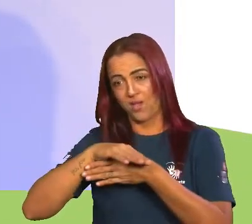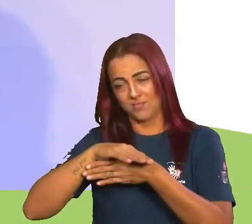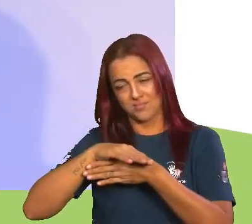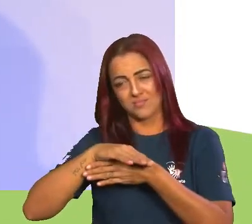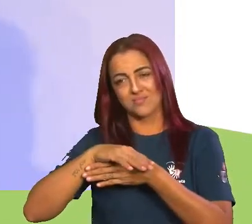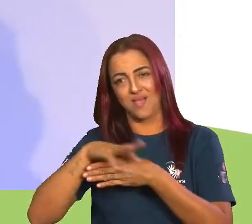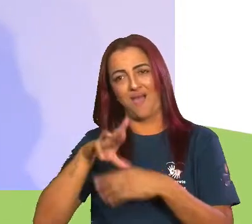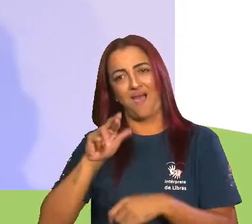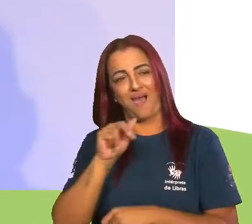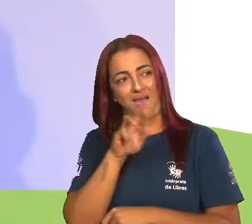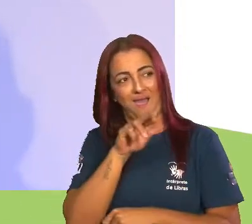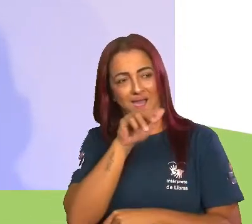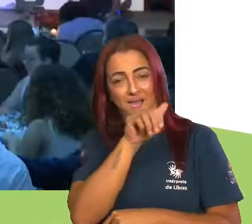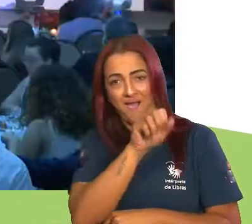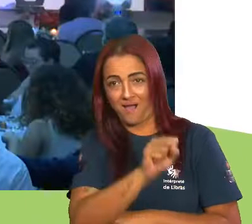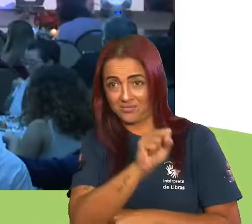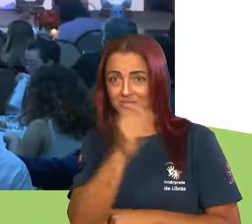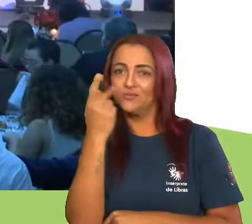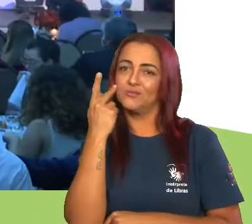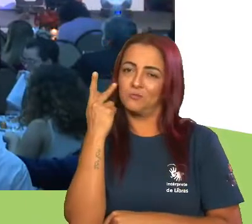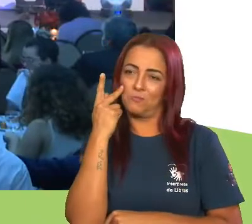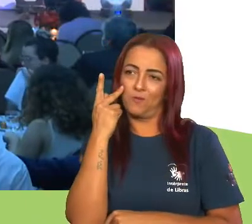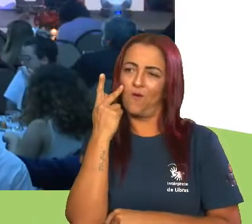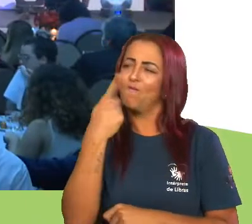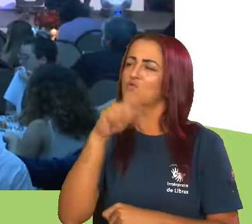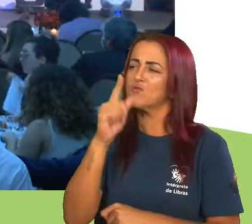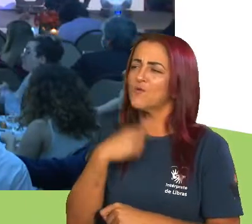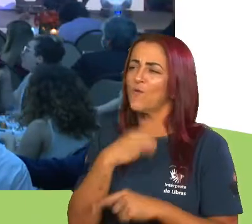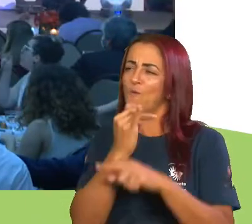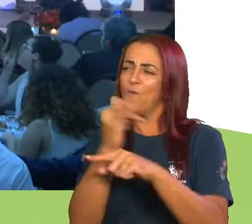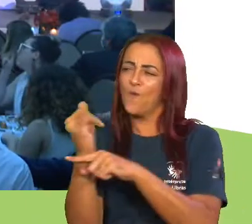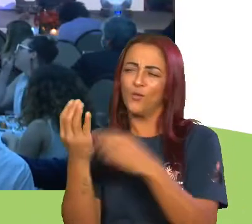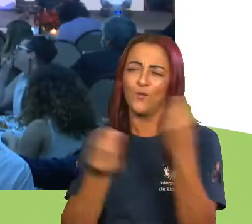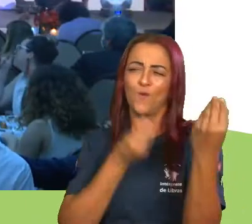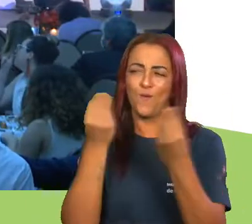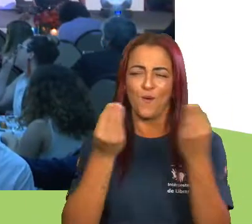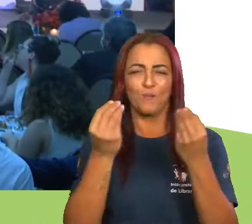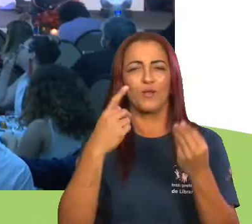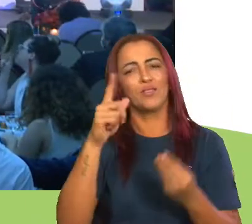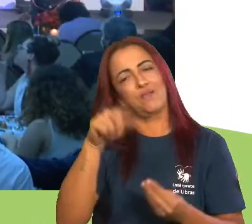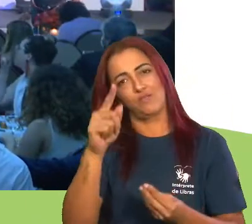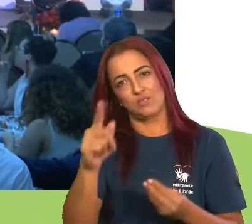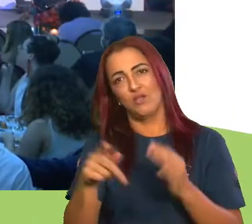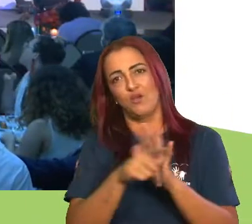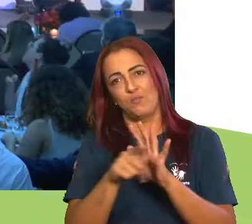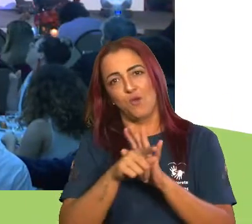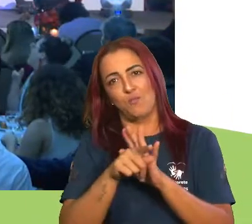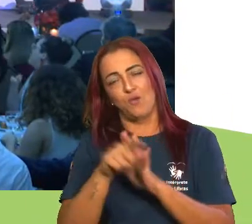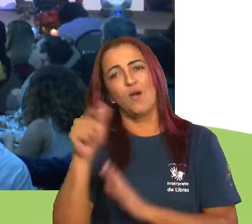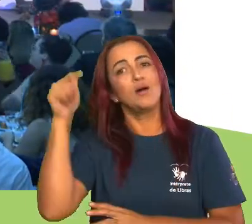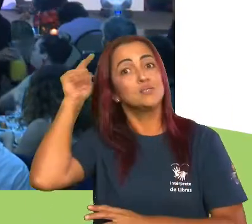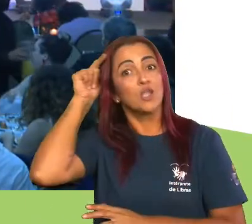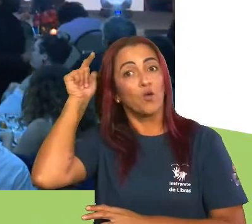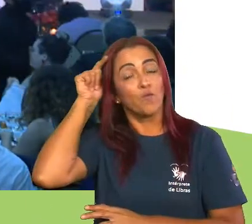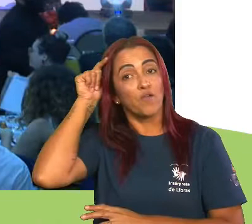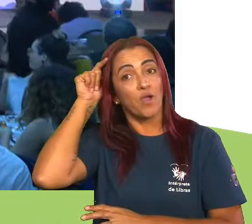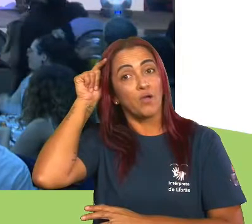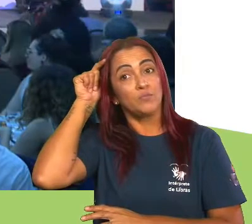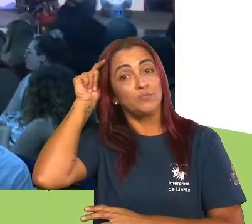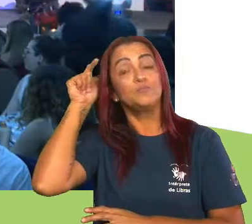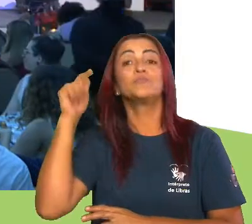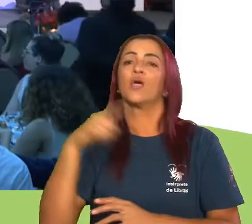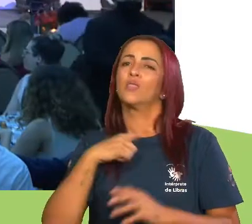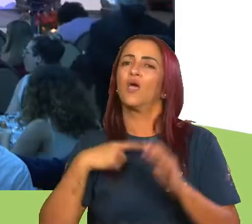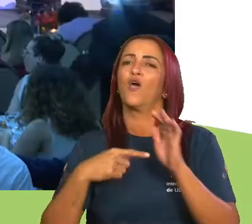ou você conta? Olha, do jeito que você achar melhor. Acho que eu vou deixar então para a senhora Silvia Greco. Vou deixar porque Silvia a novidade conta. É